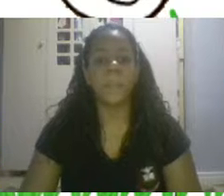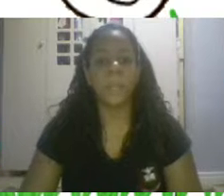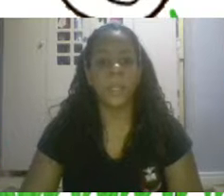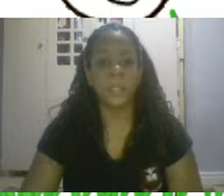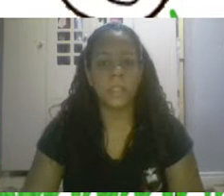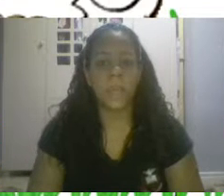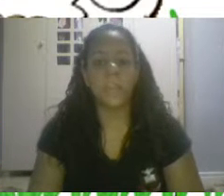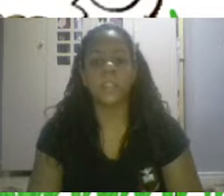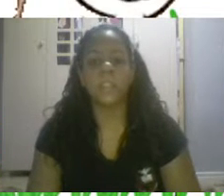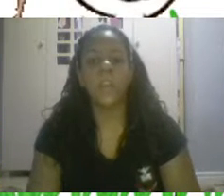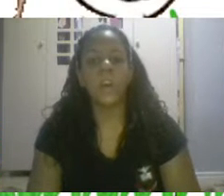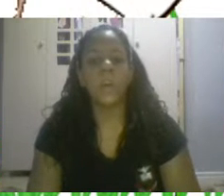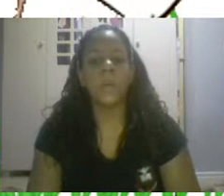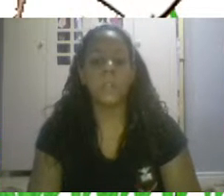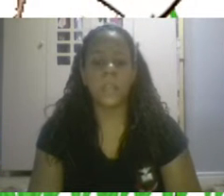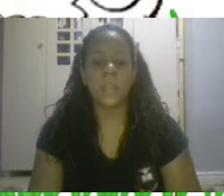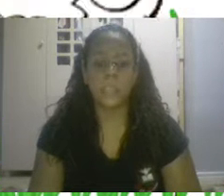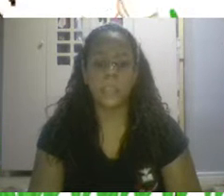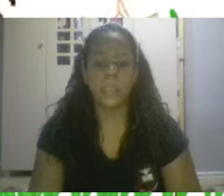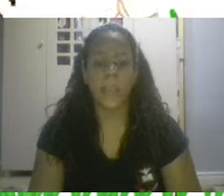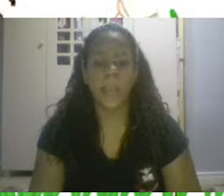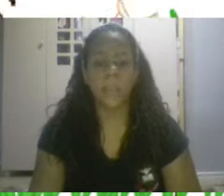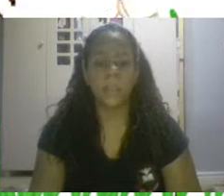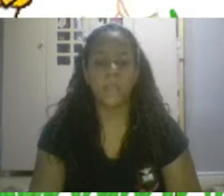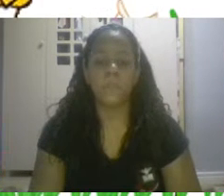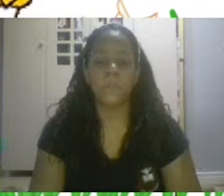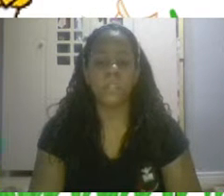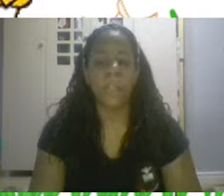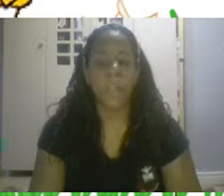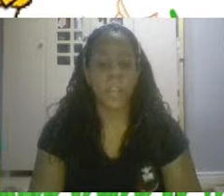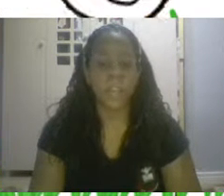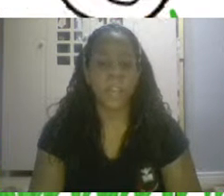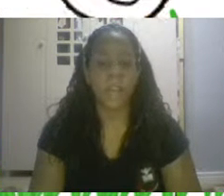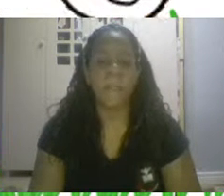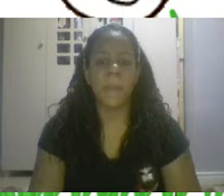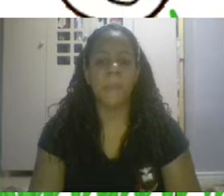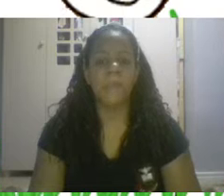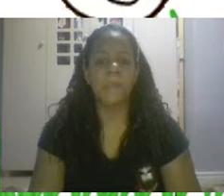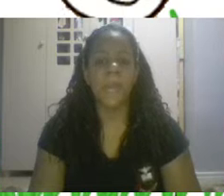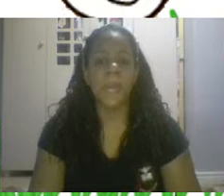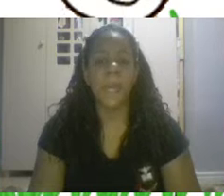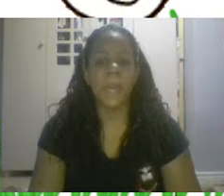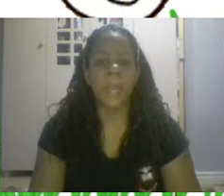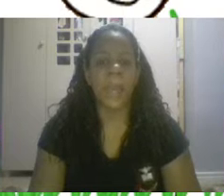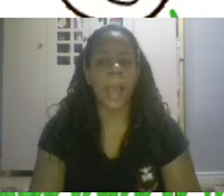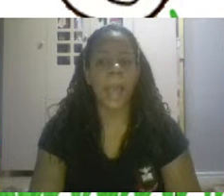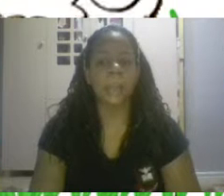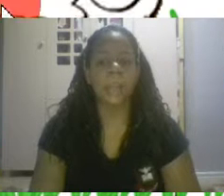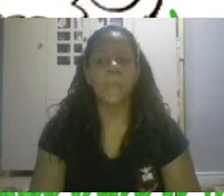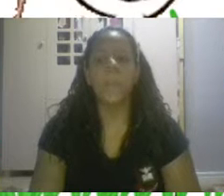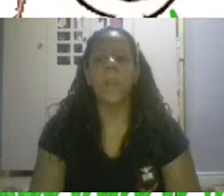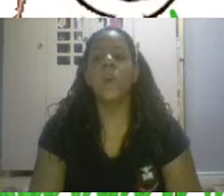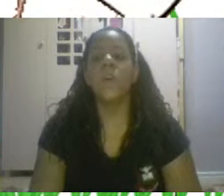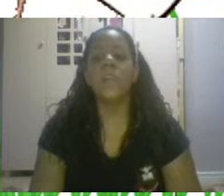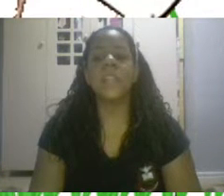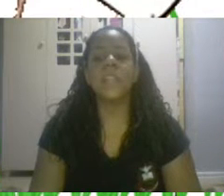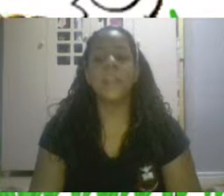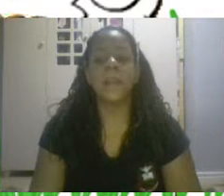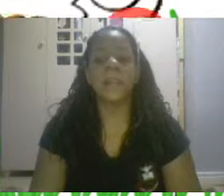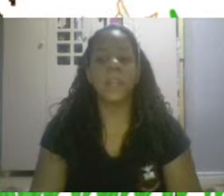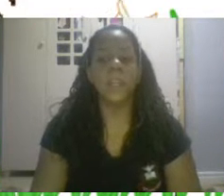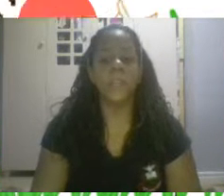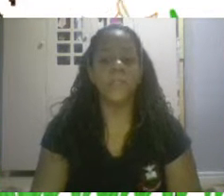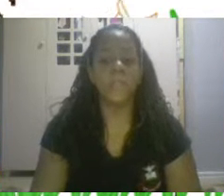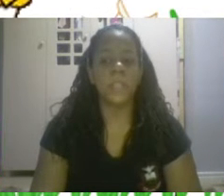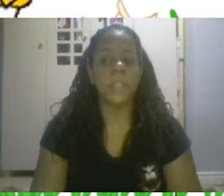de plantas. Os animais carnívoros, eles se alimentam de carne. Os